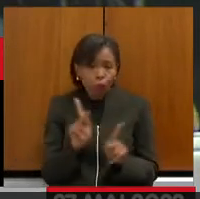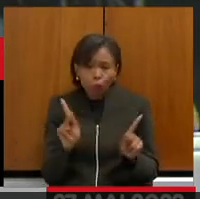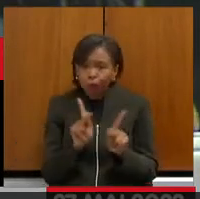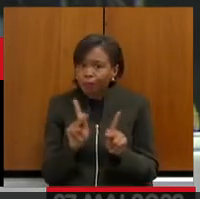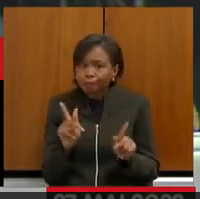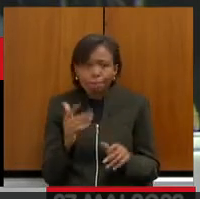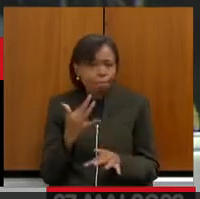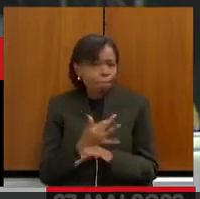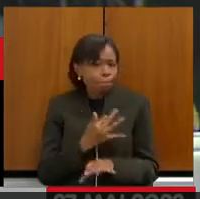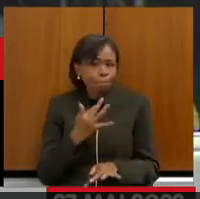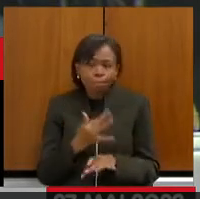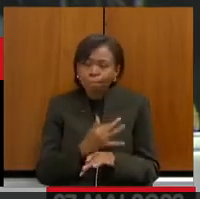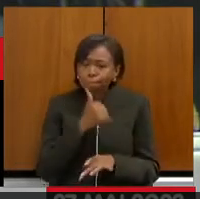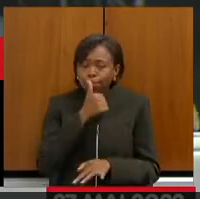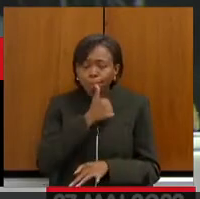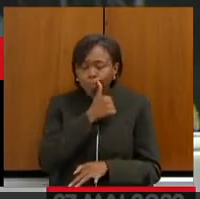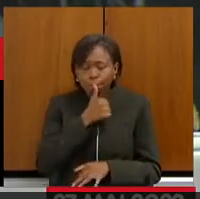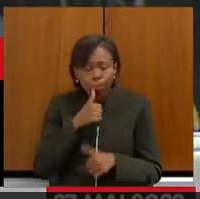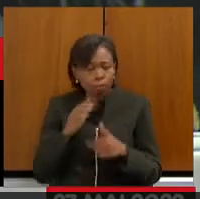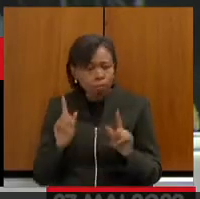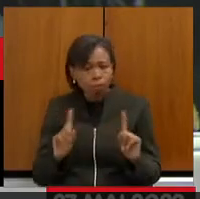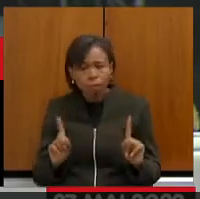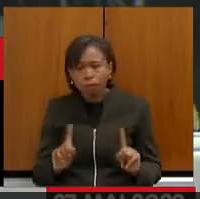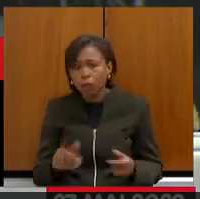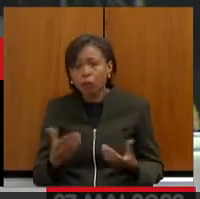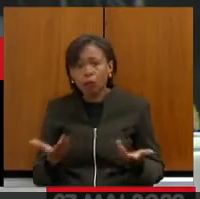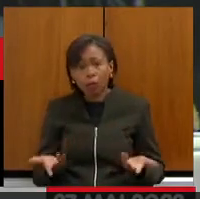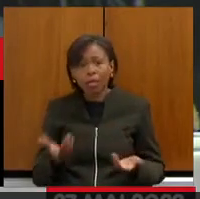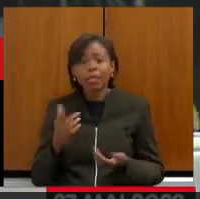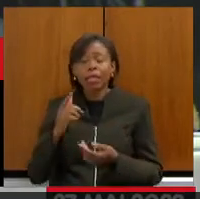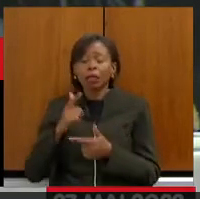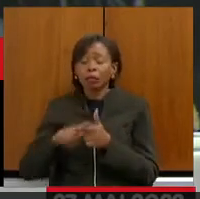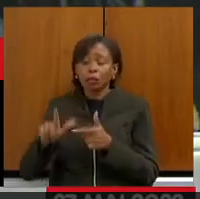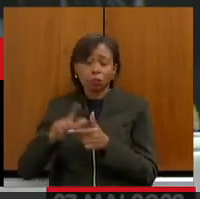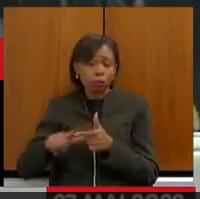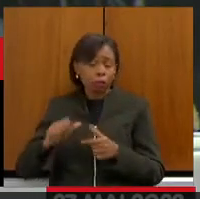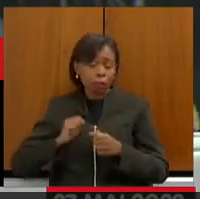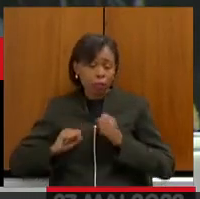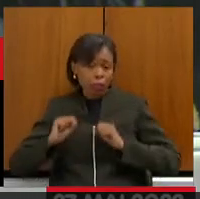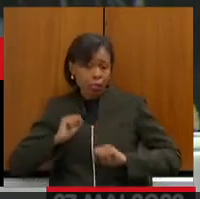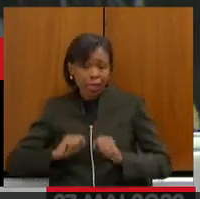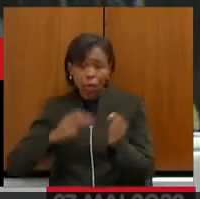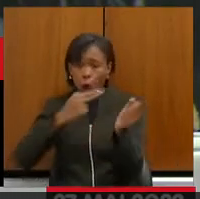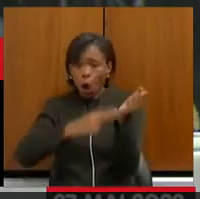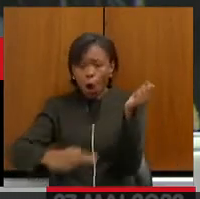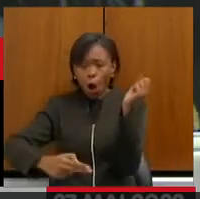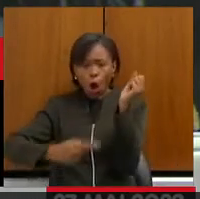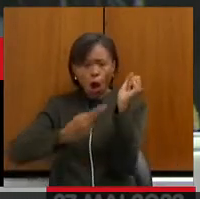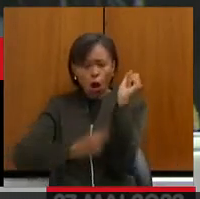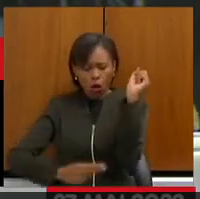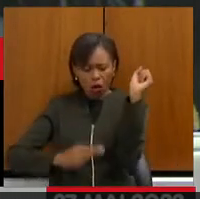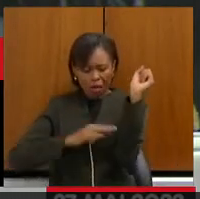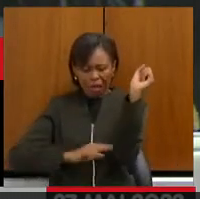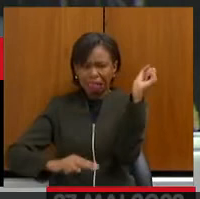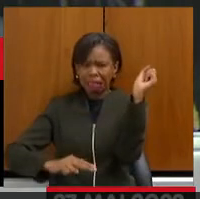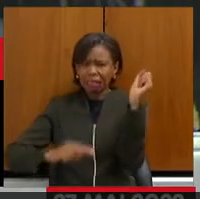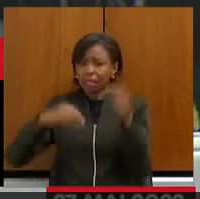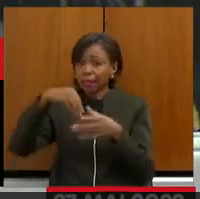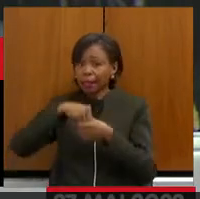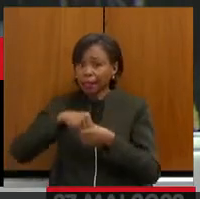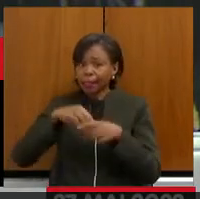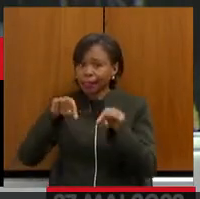mais crise de ansiedade ela se automutila dentro da sala de aula ontem Professor